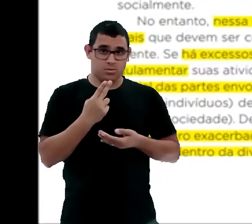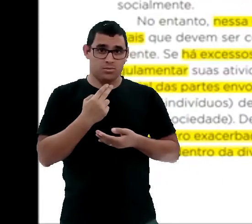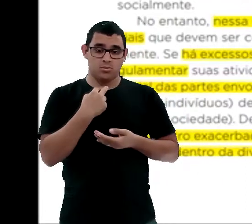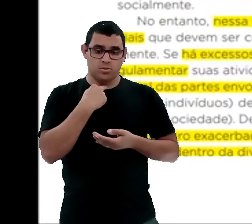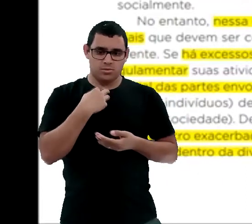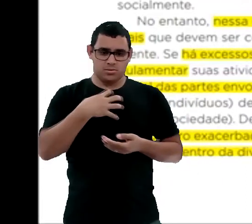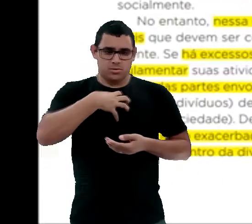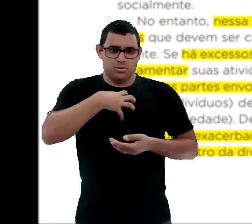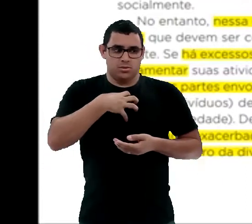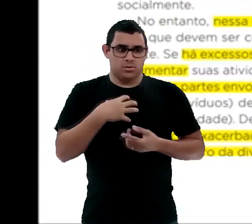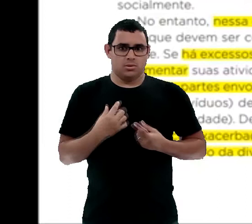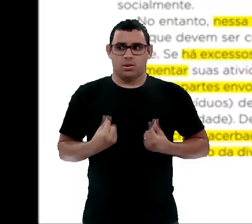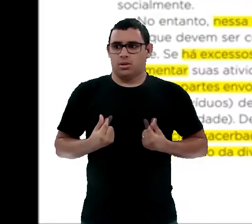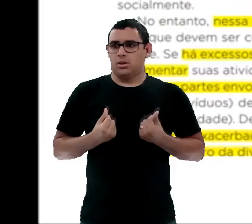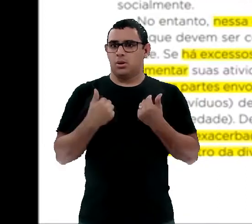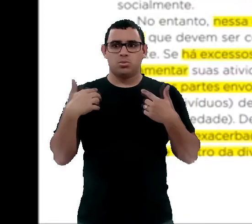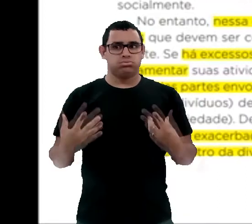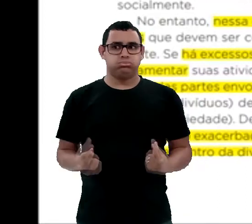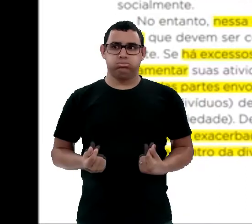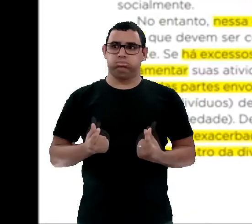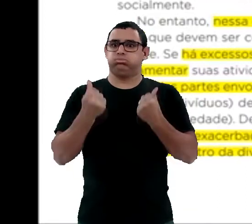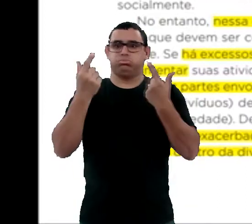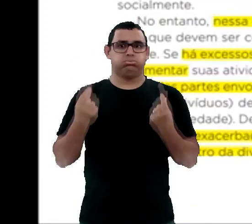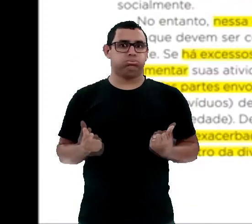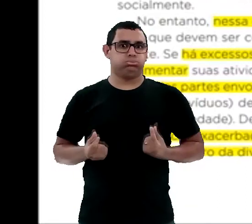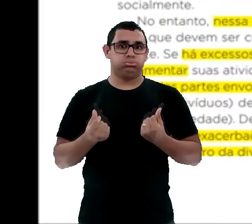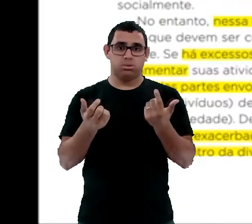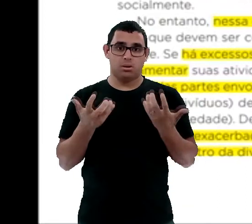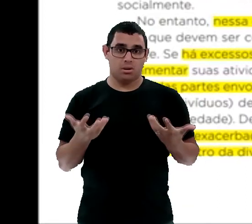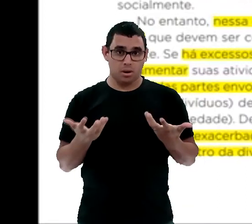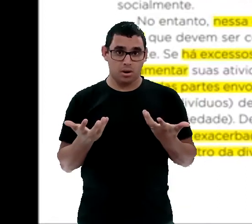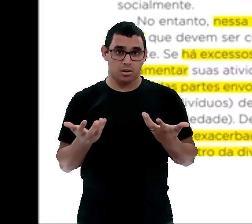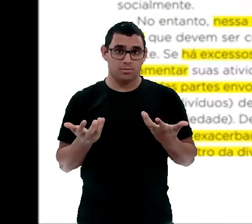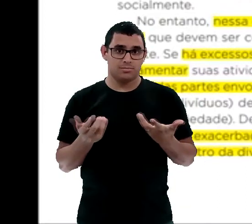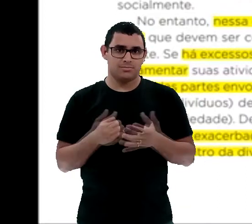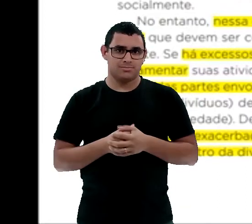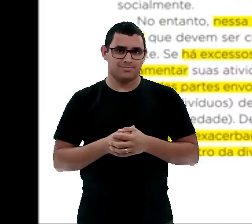não se deve deixar levar pelo egoísmo do lucro